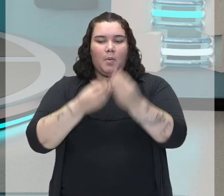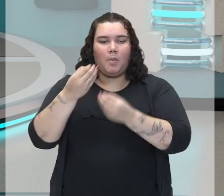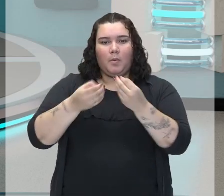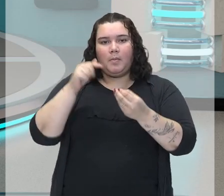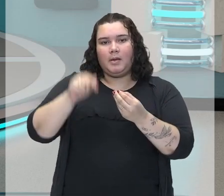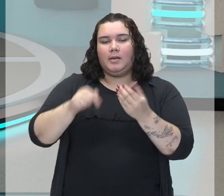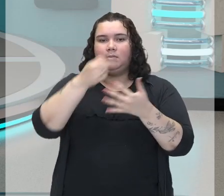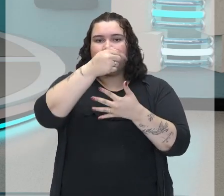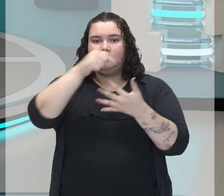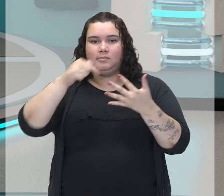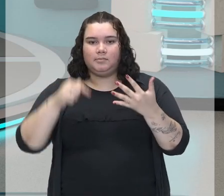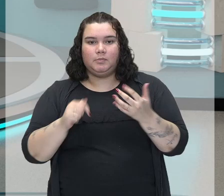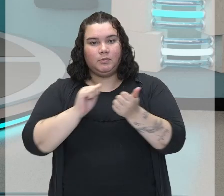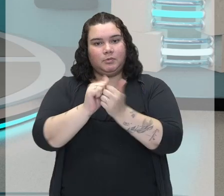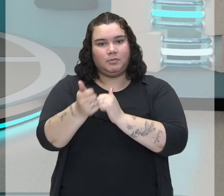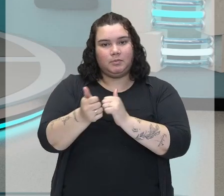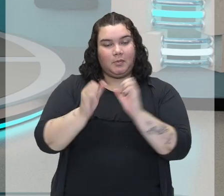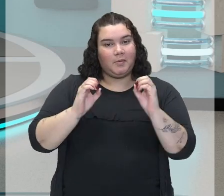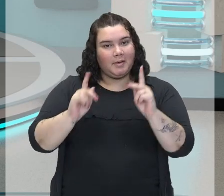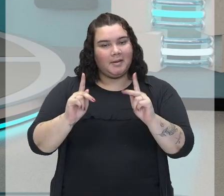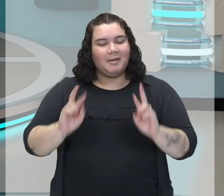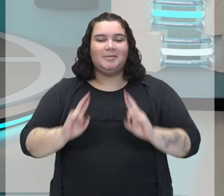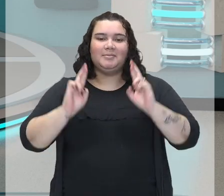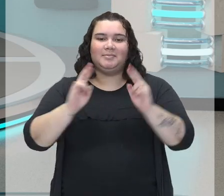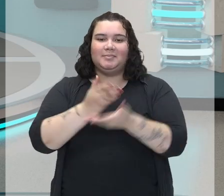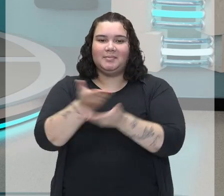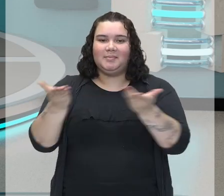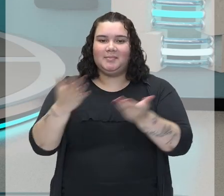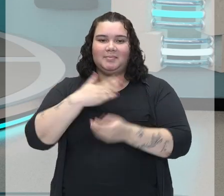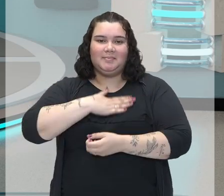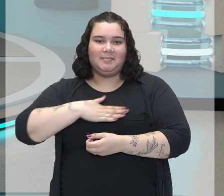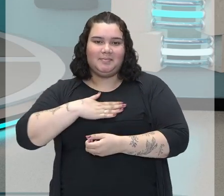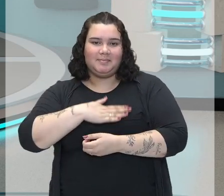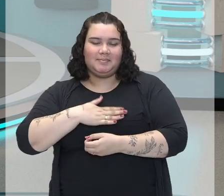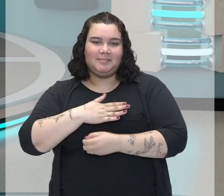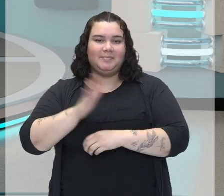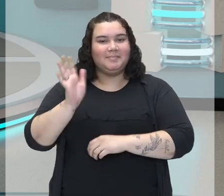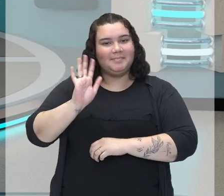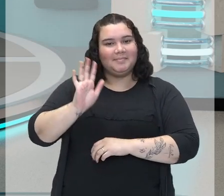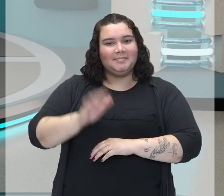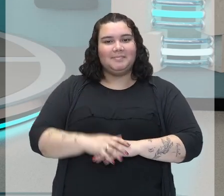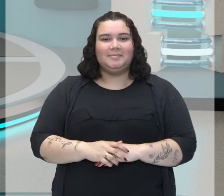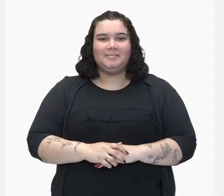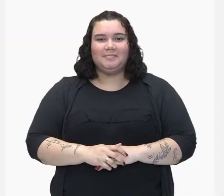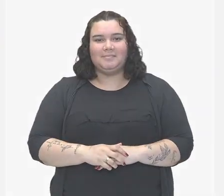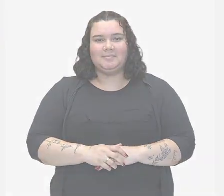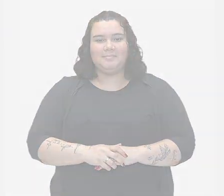esses aspectos do esporte. Espero que todos tenham gostado da aula e bons estudos!